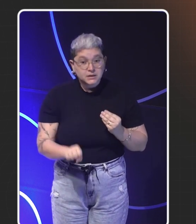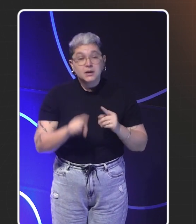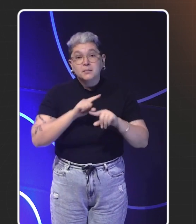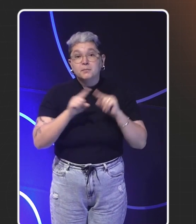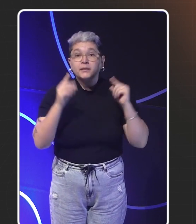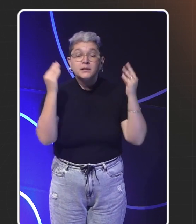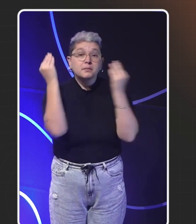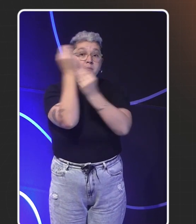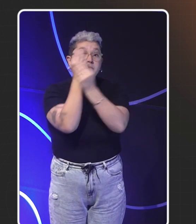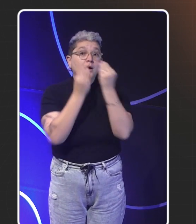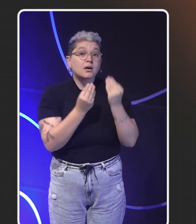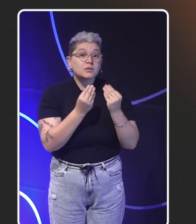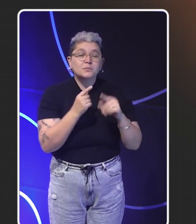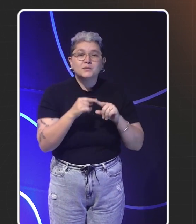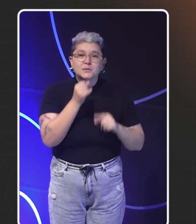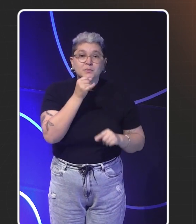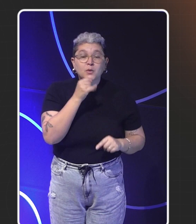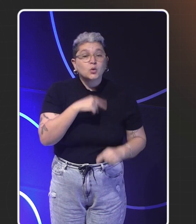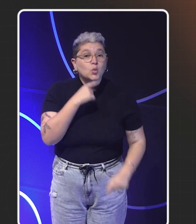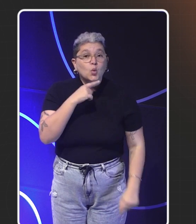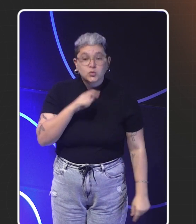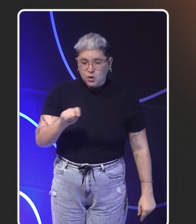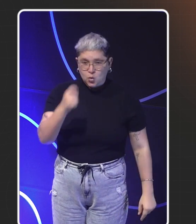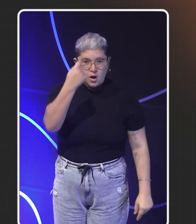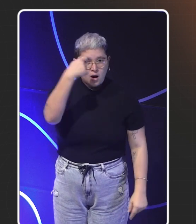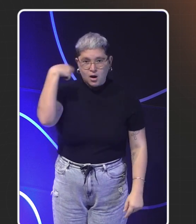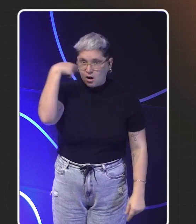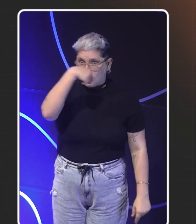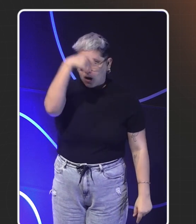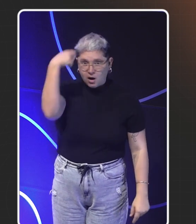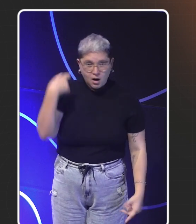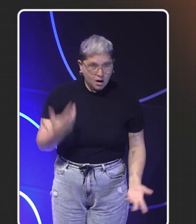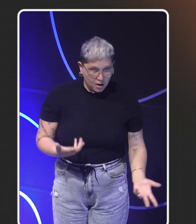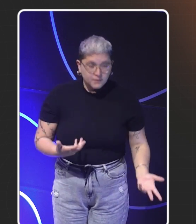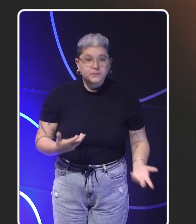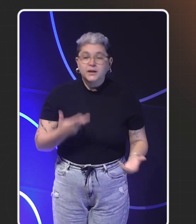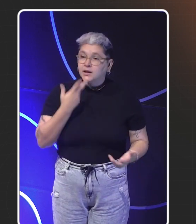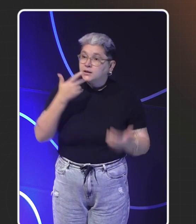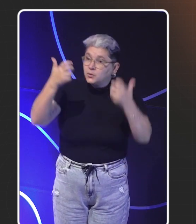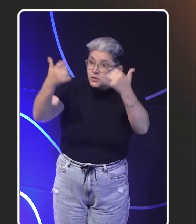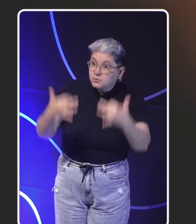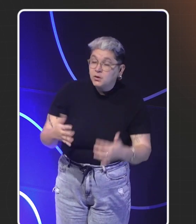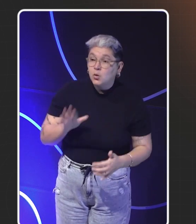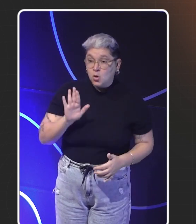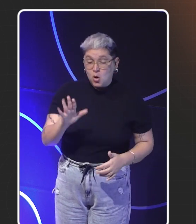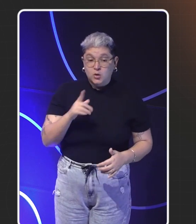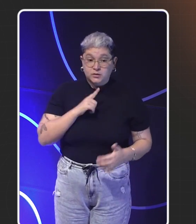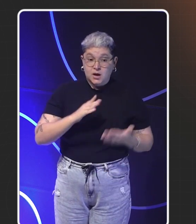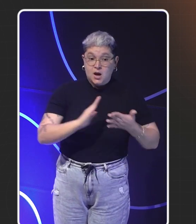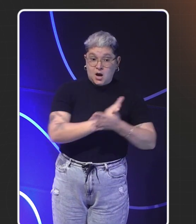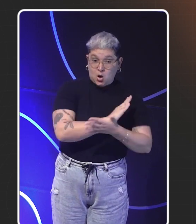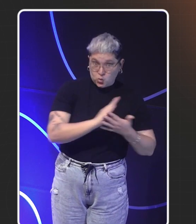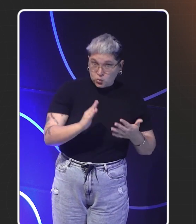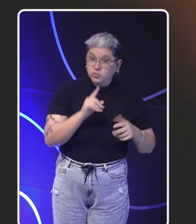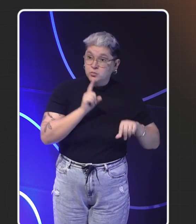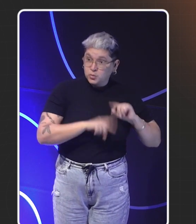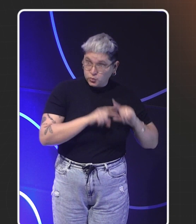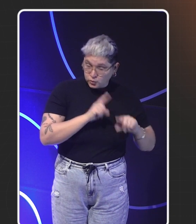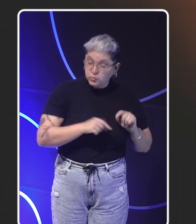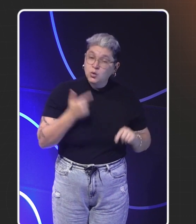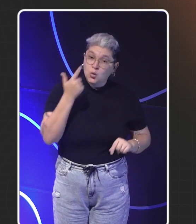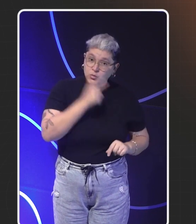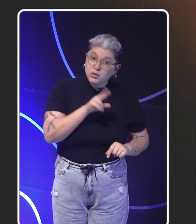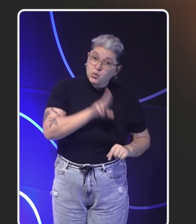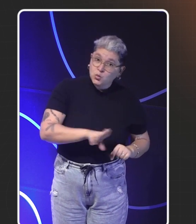porque eu não tenho força muscular. Então, eu falo de produtos de maquiagem que eu consiga usar, que sejam fáceis de